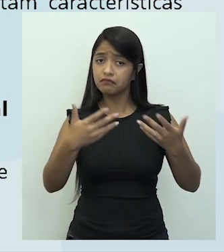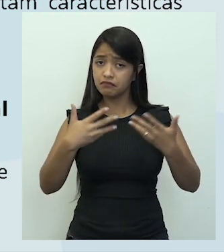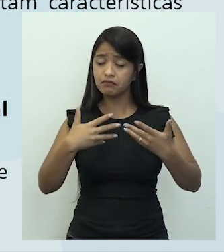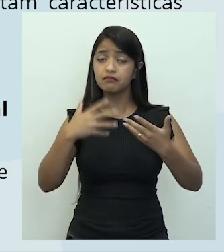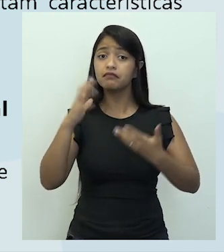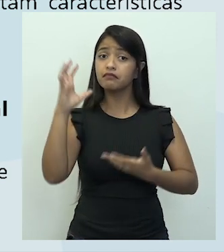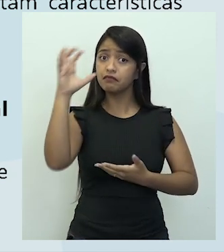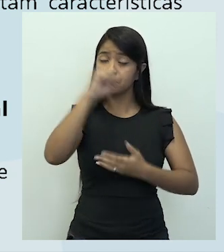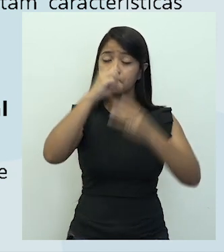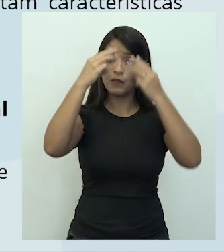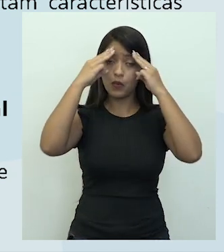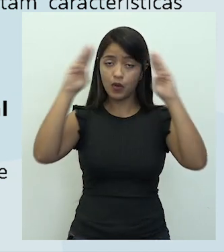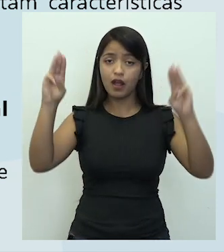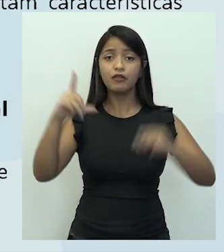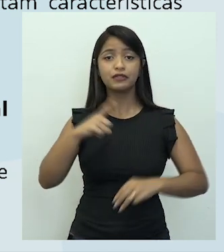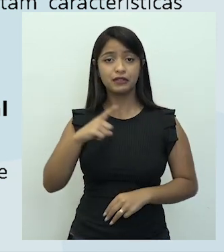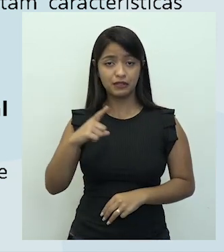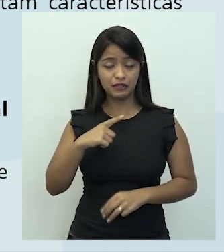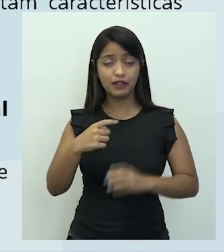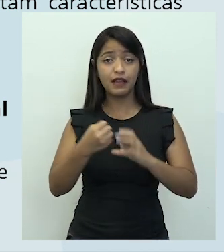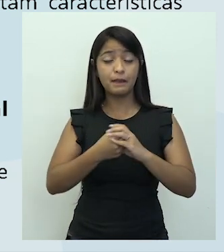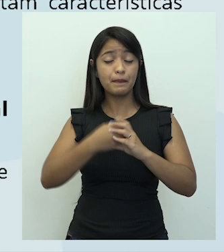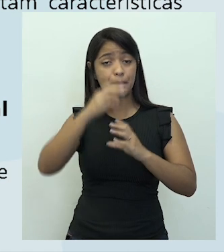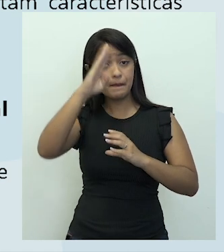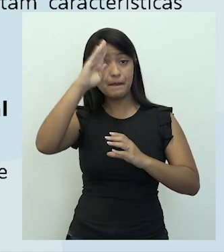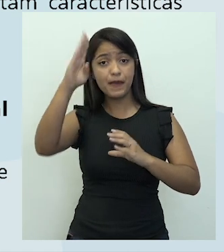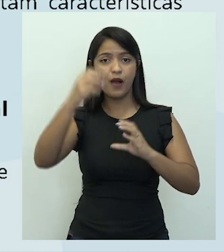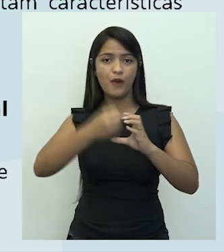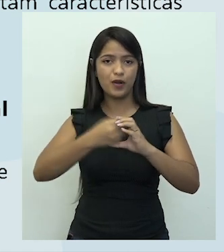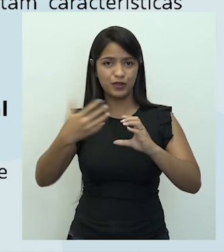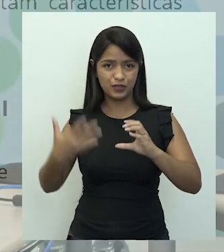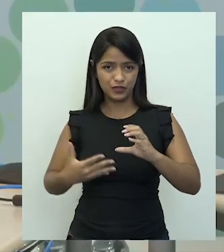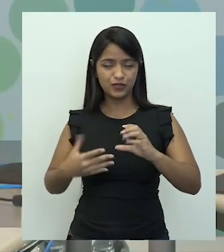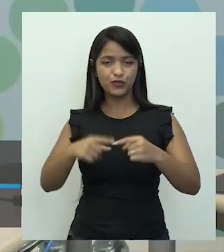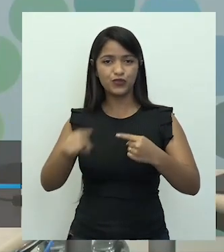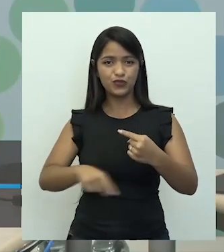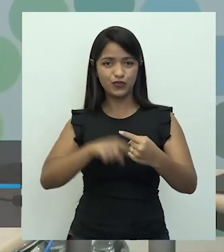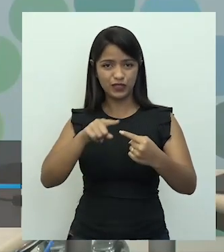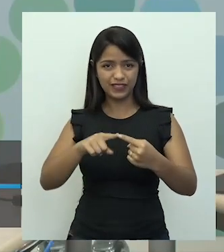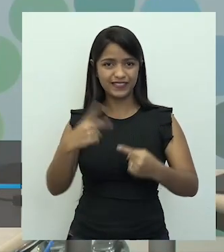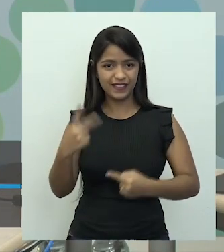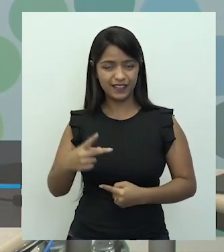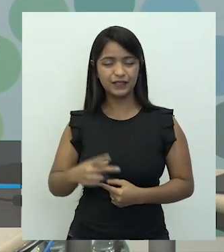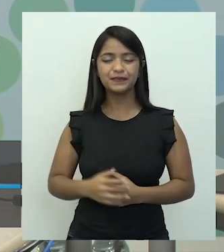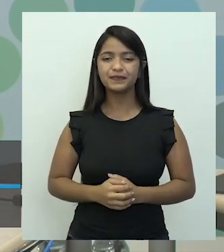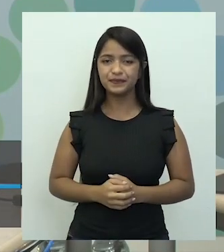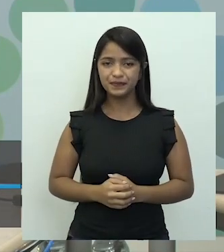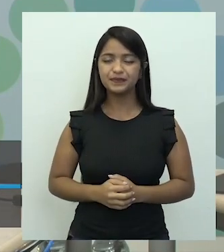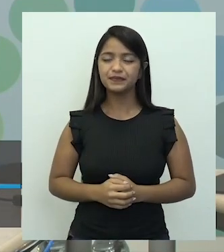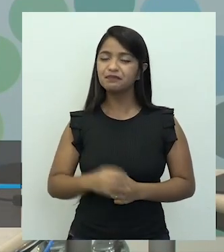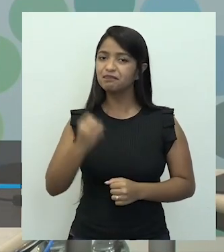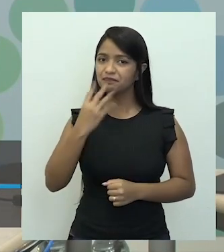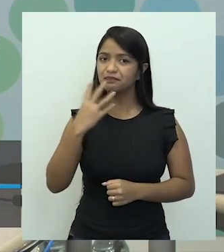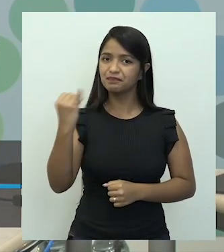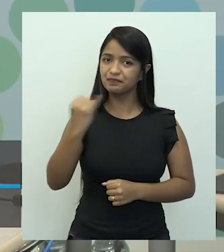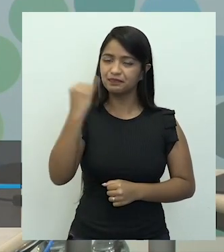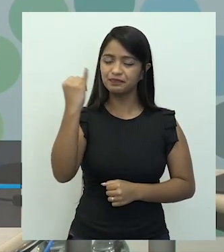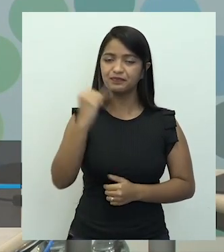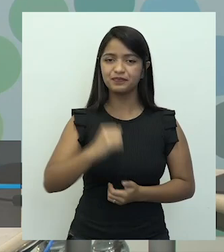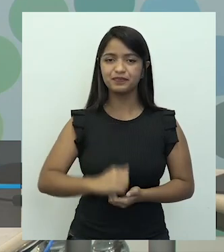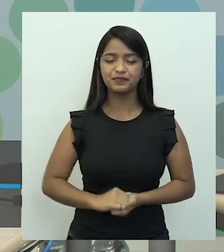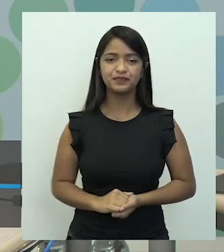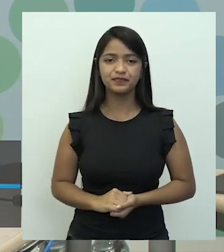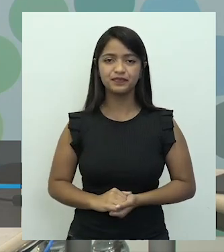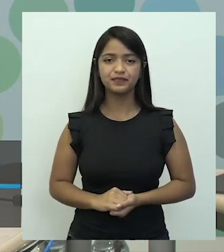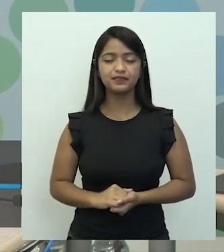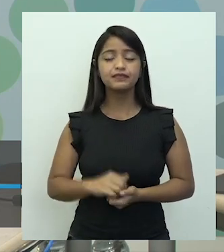moral. Sim. Eles colocaram como uma característica principal, né, como uma função social desse gênero. Isso é muito importante. E ela